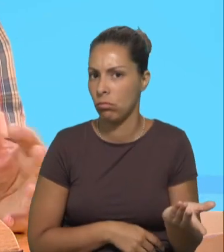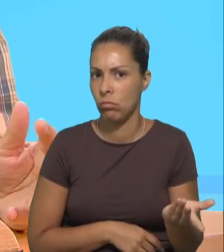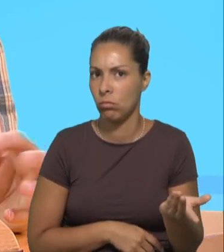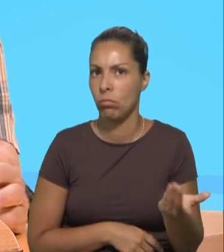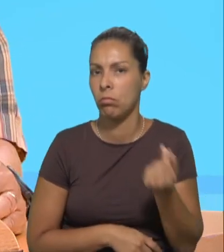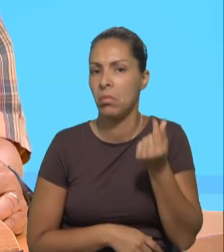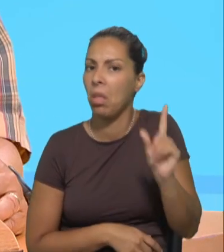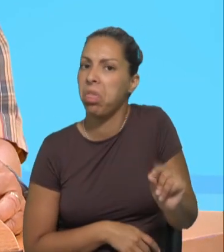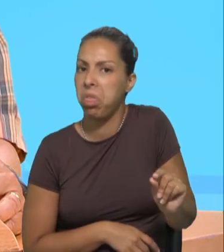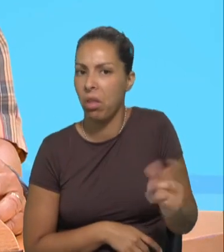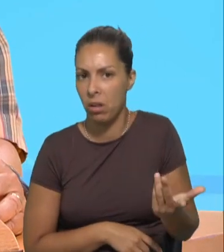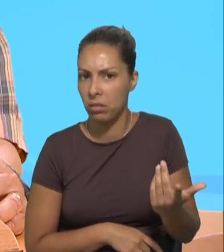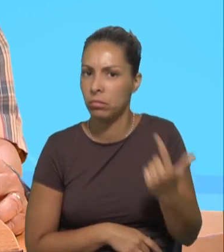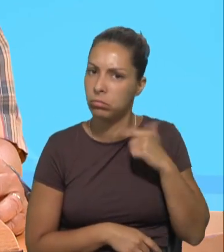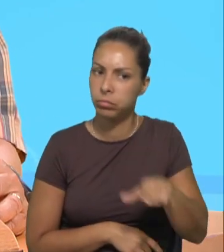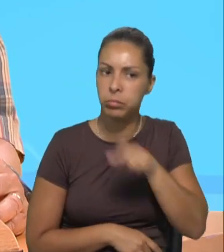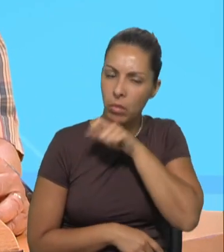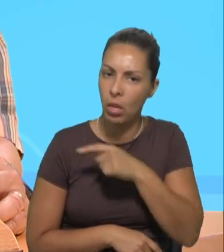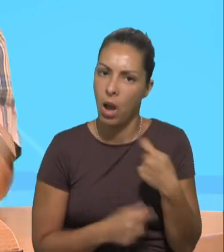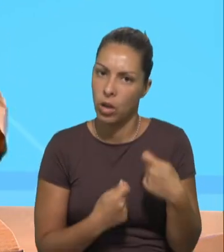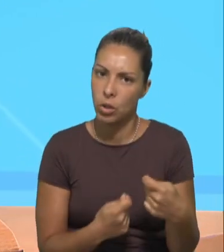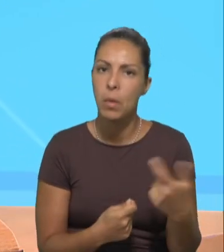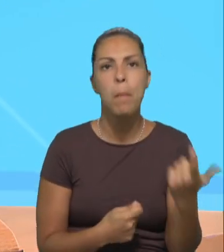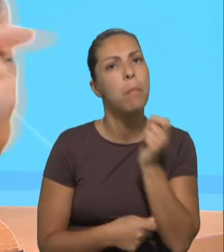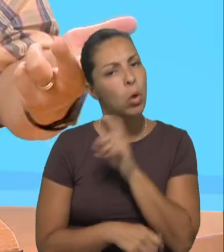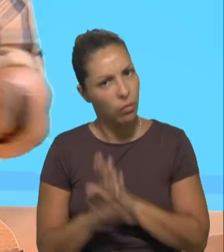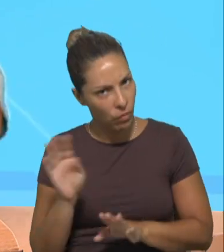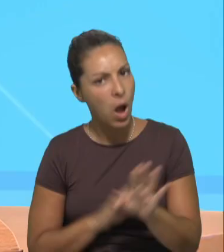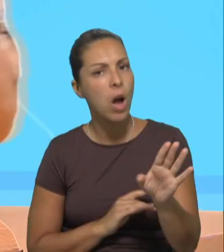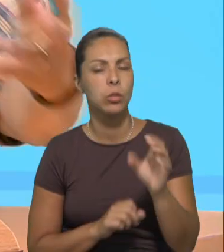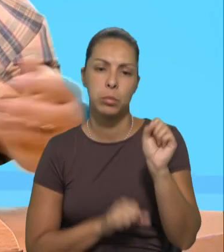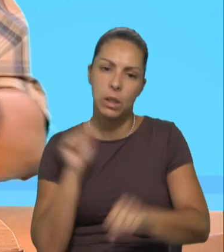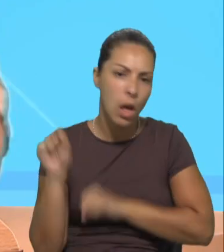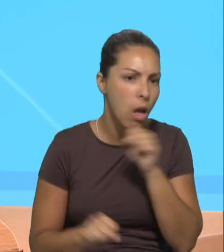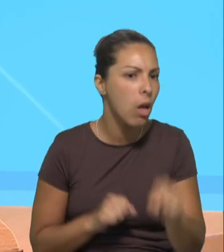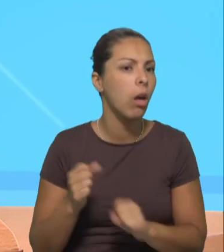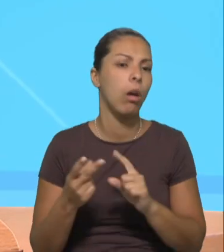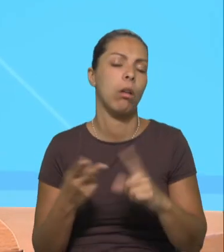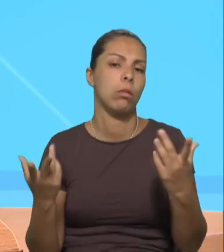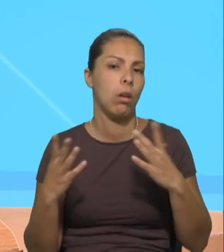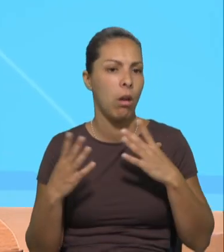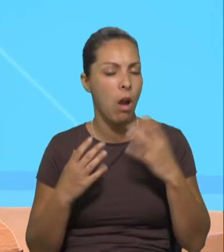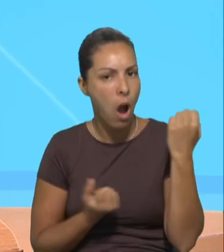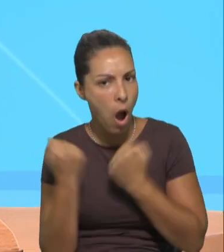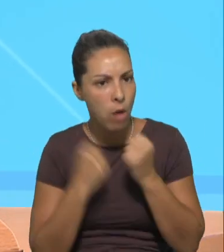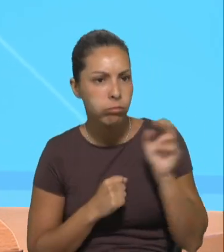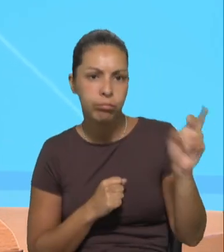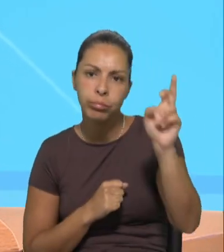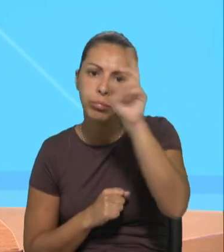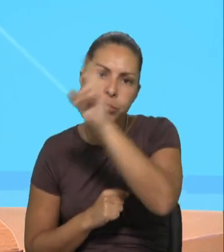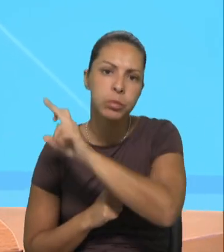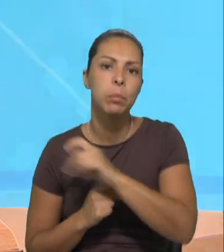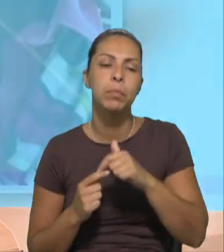custos que nos pareceram aceitáveis, mas podem-se fazer férias de bicicleta, de carro, de procurar, enfim,